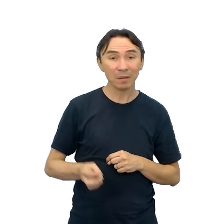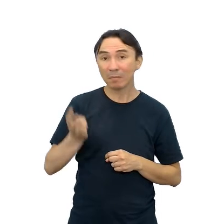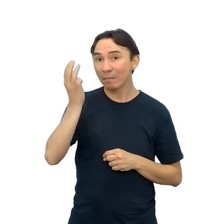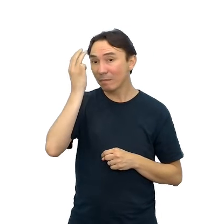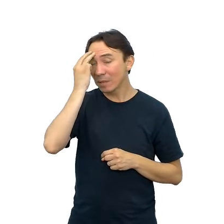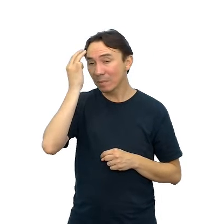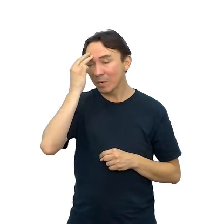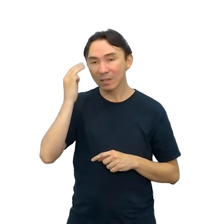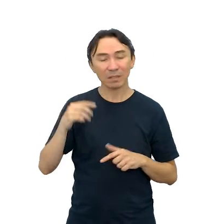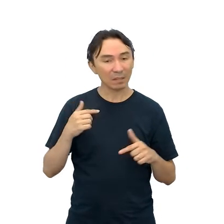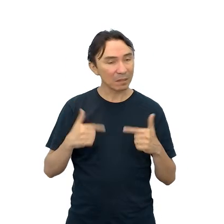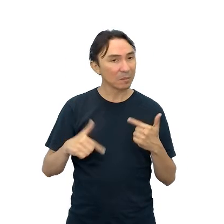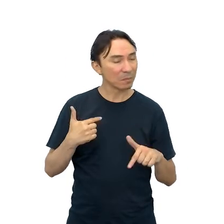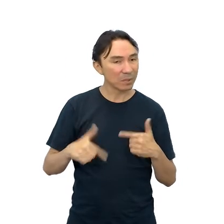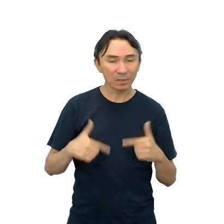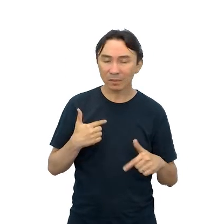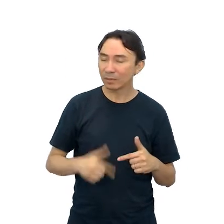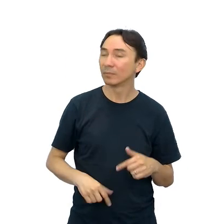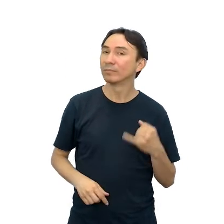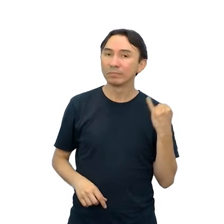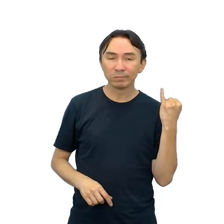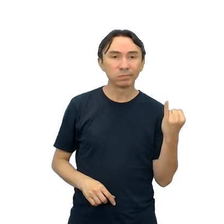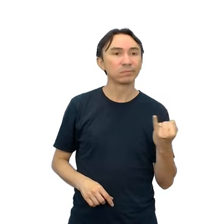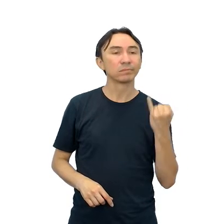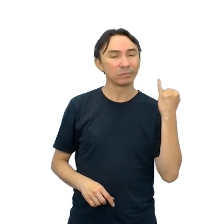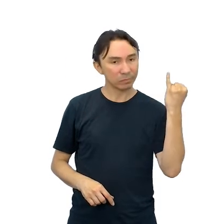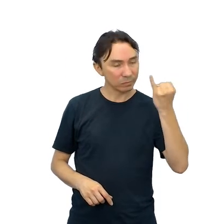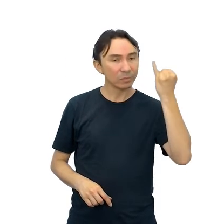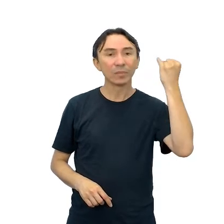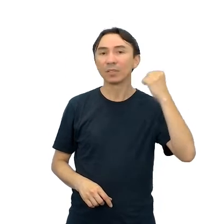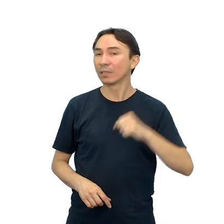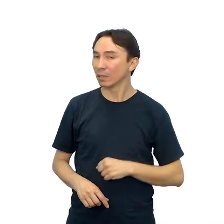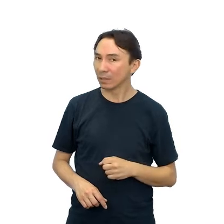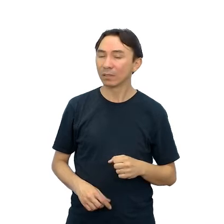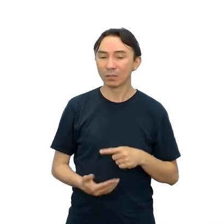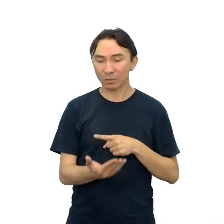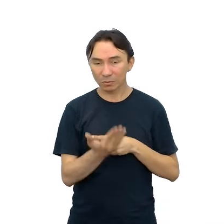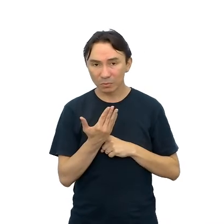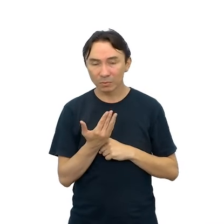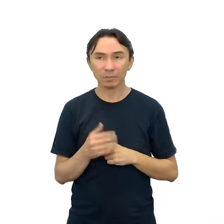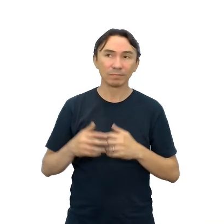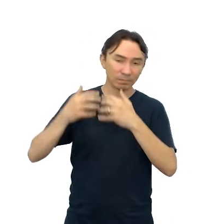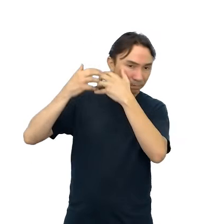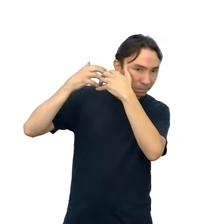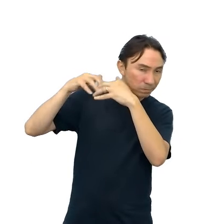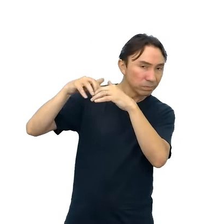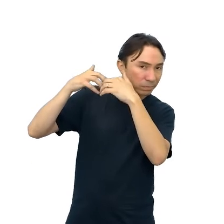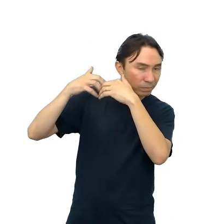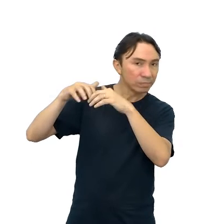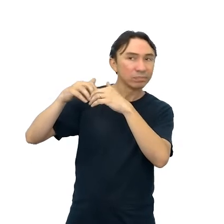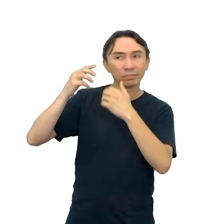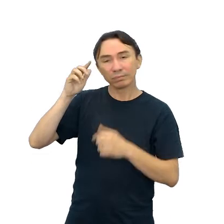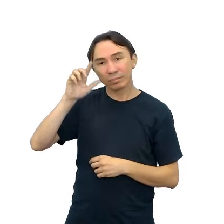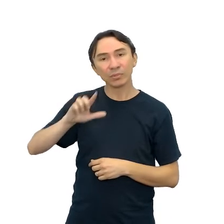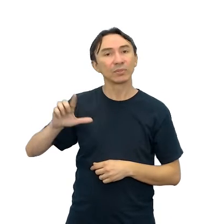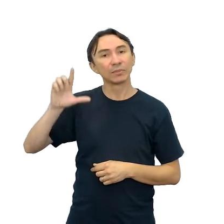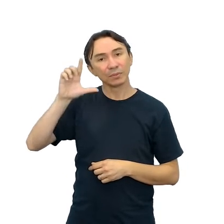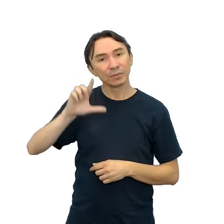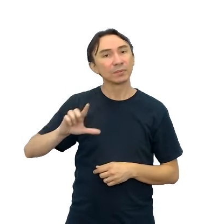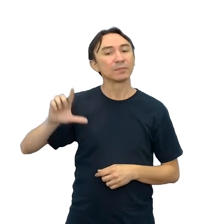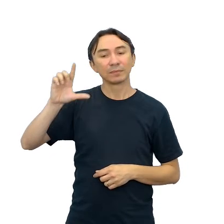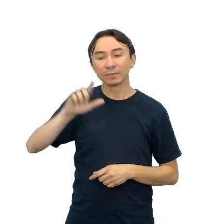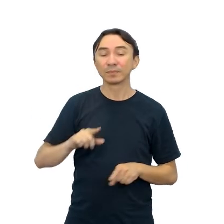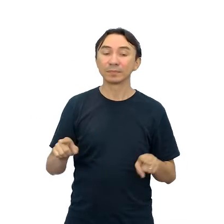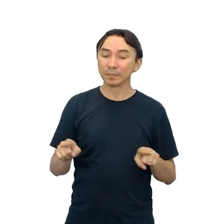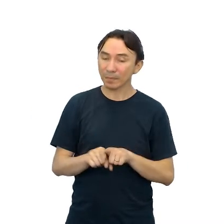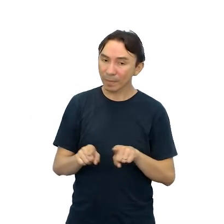muito importante para a construção do nosso raciocínio e para o caminho da